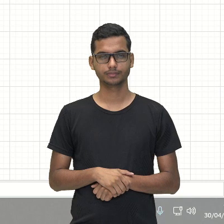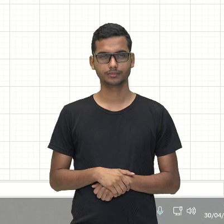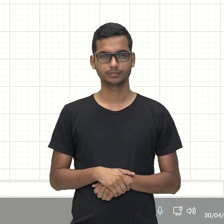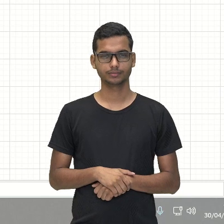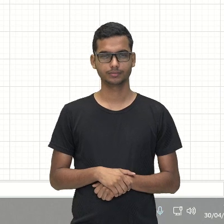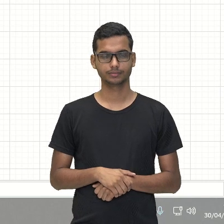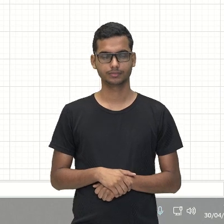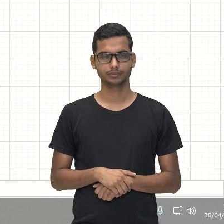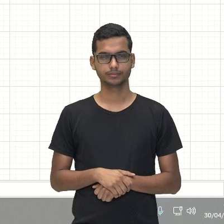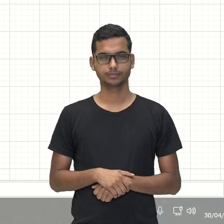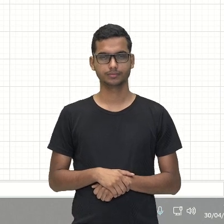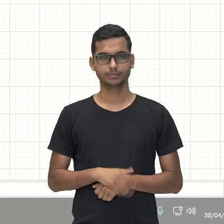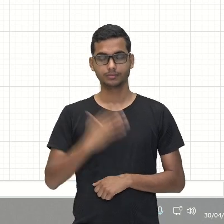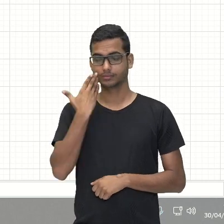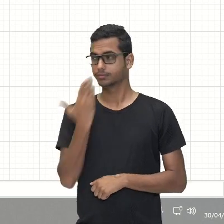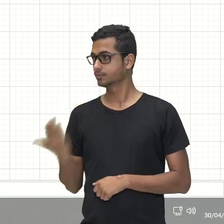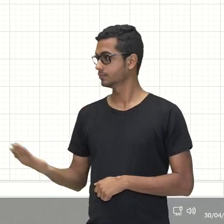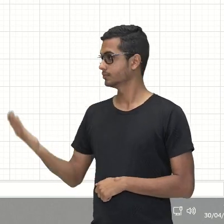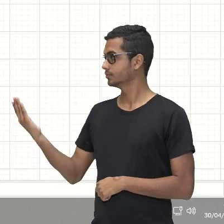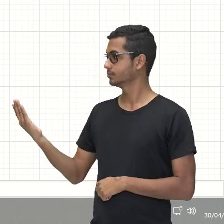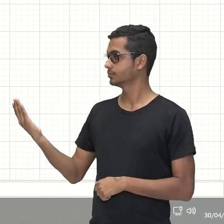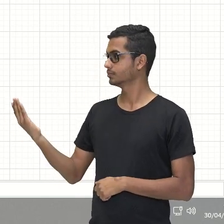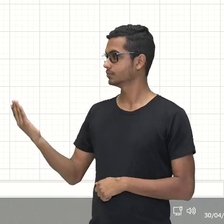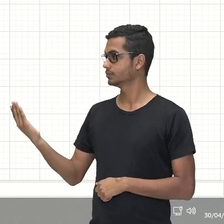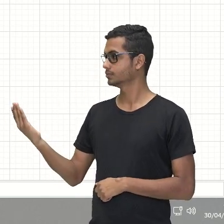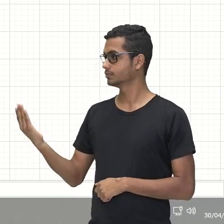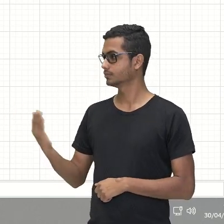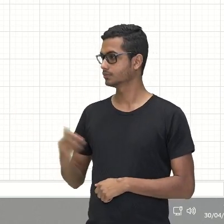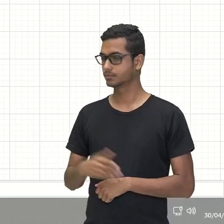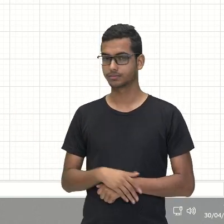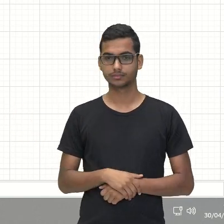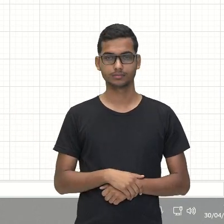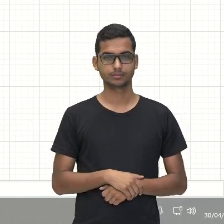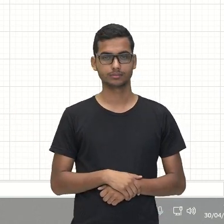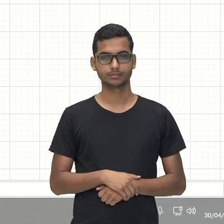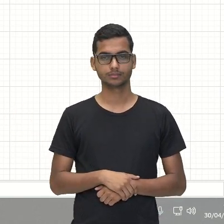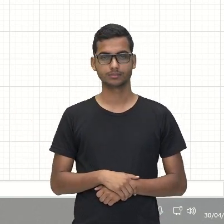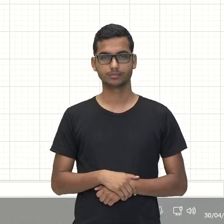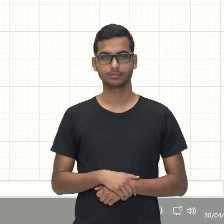Temos aqui, né, os nossos pontos.